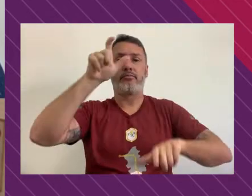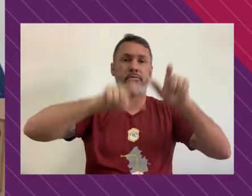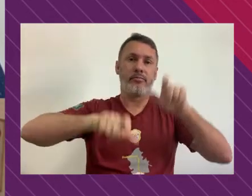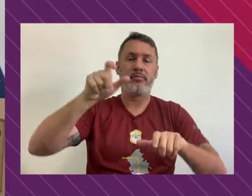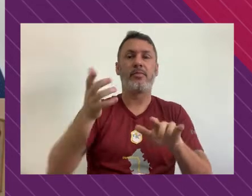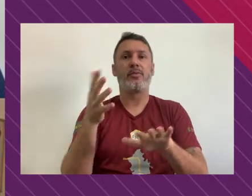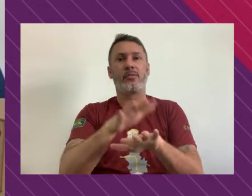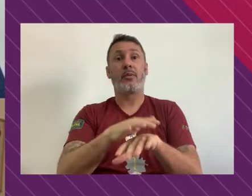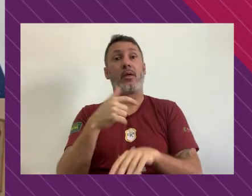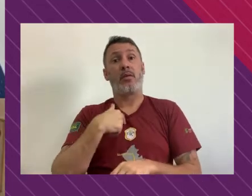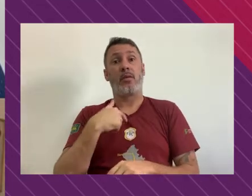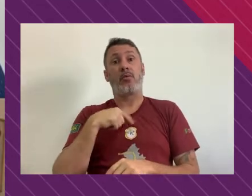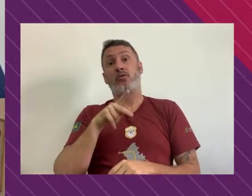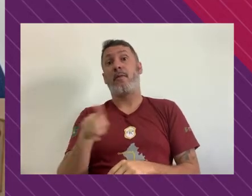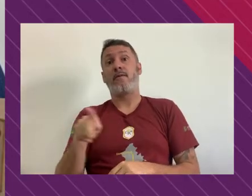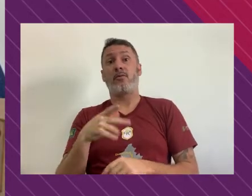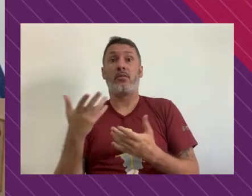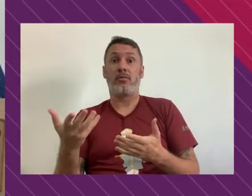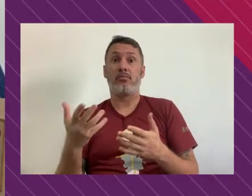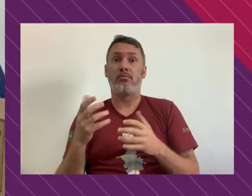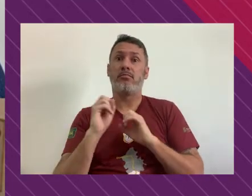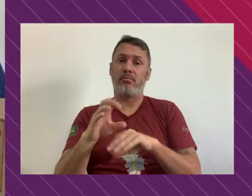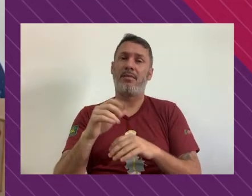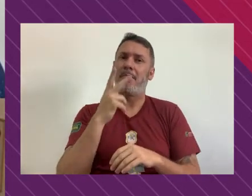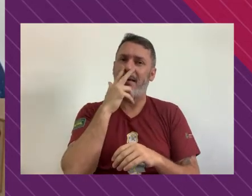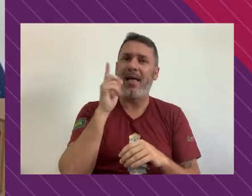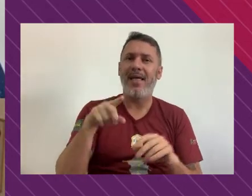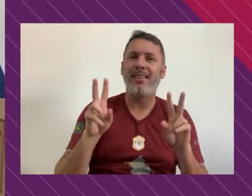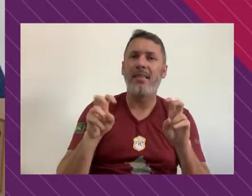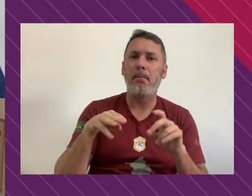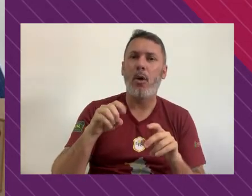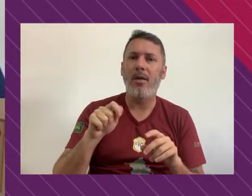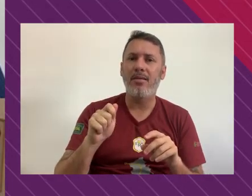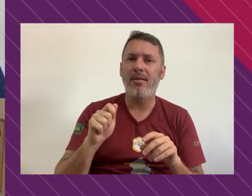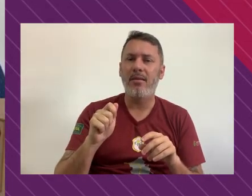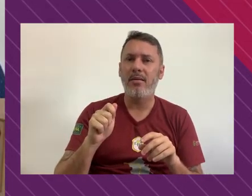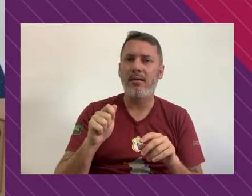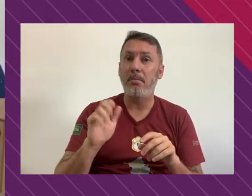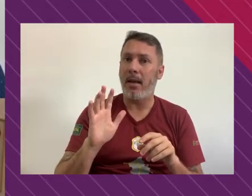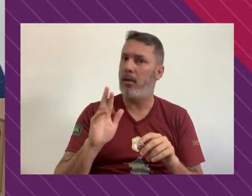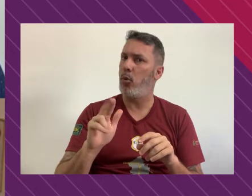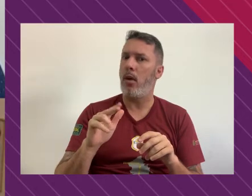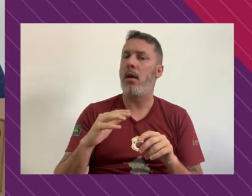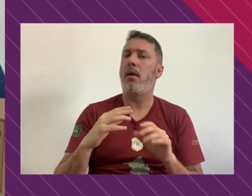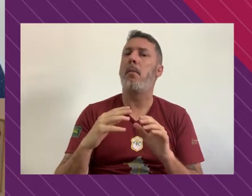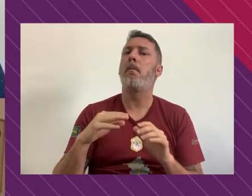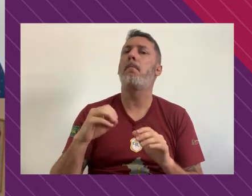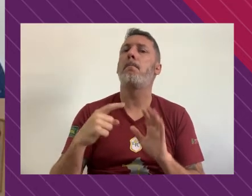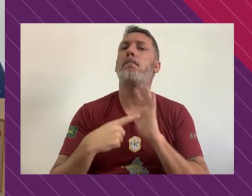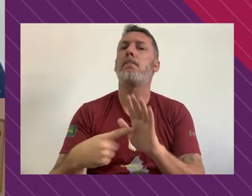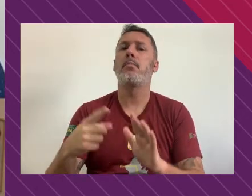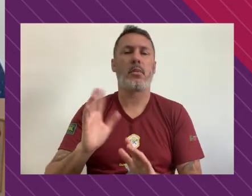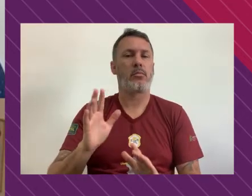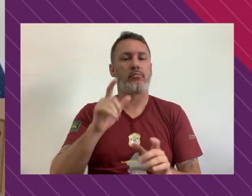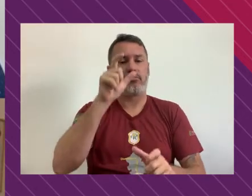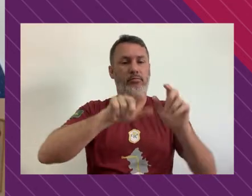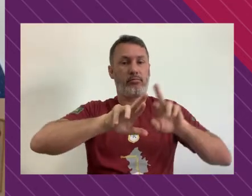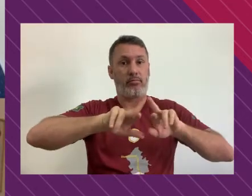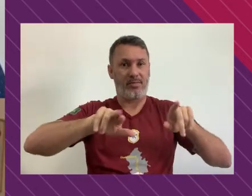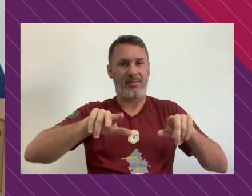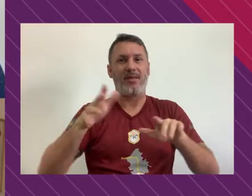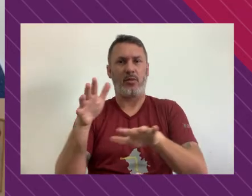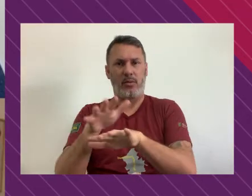na pós-graduação. É um dos assuntos da moda? Mas não é nenhum modismo. Diversidade e inclusão são